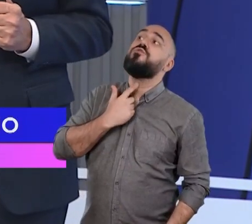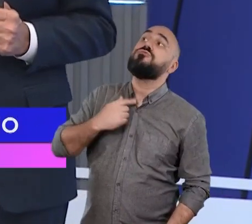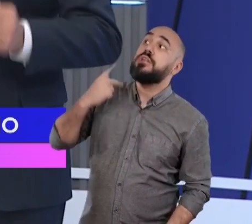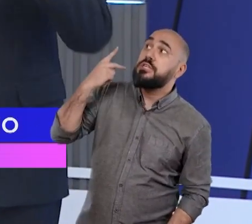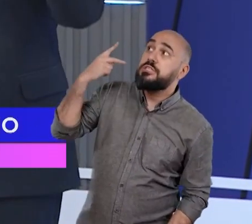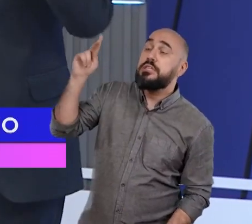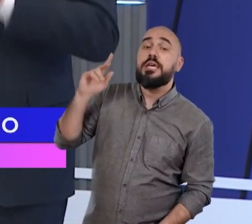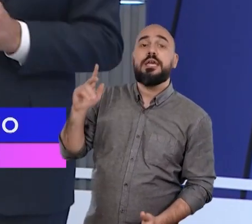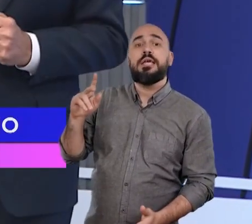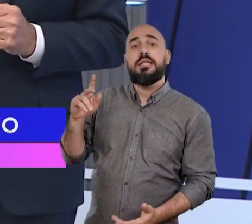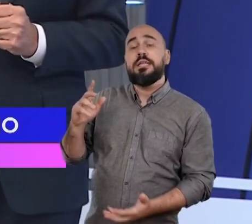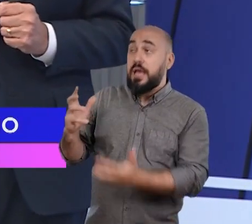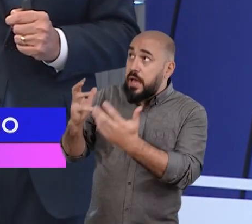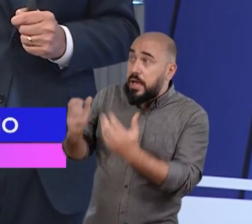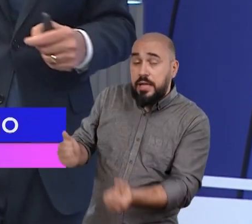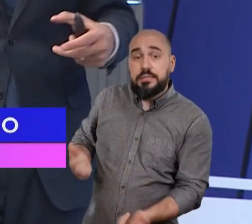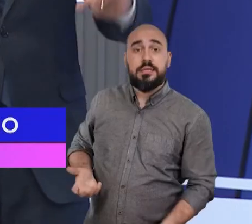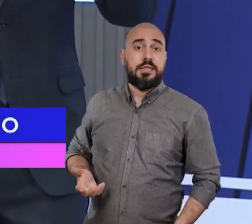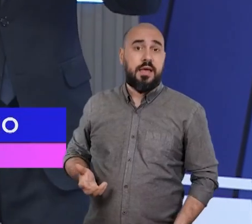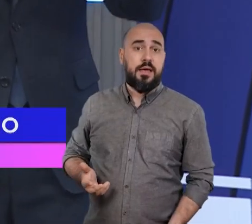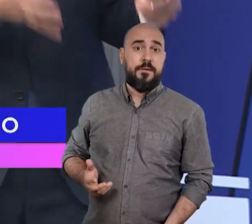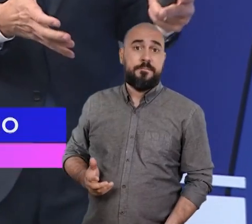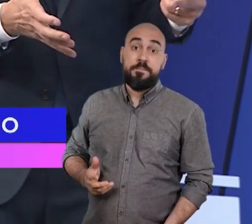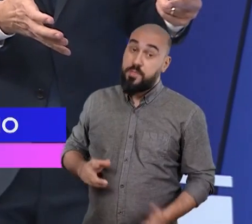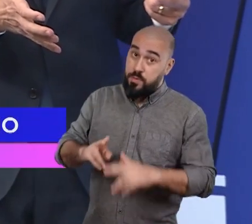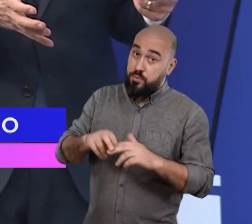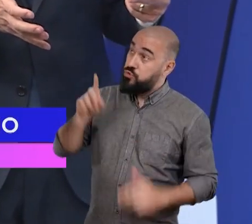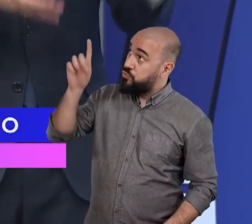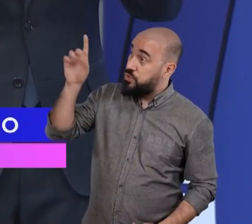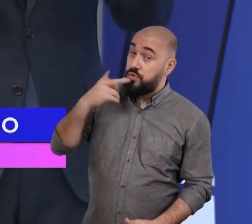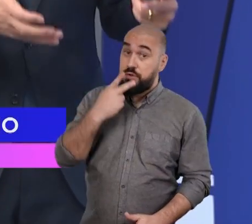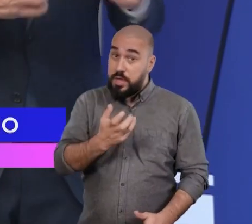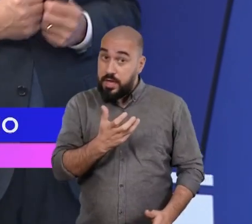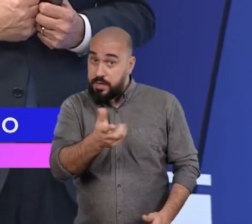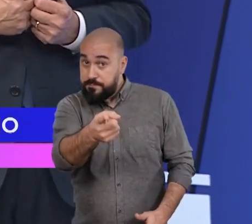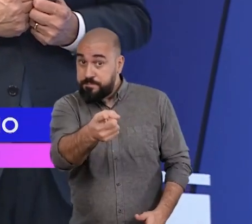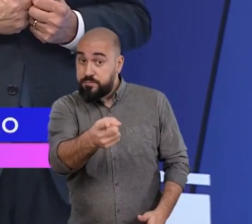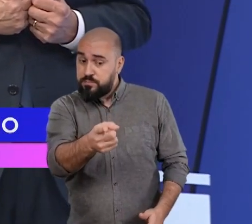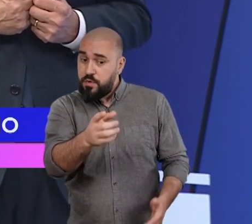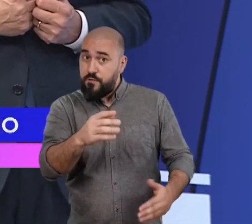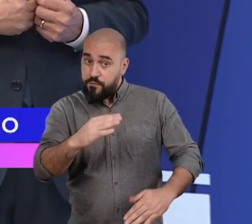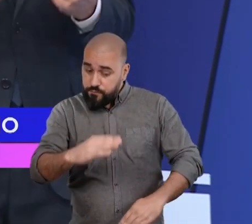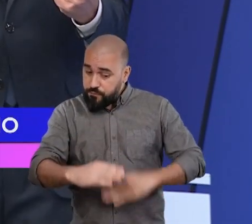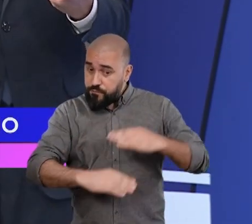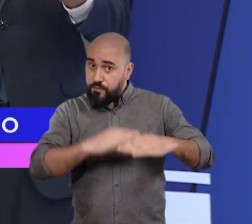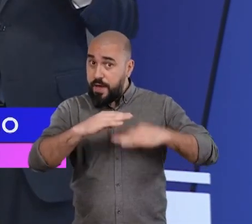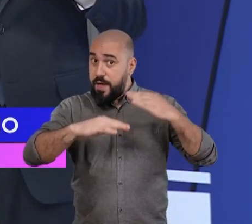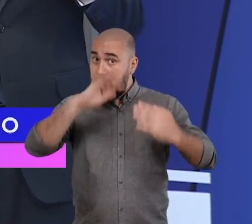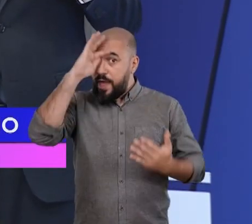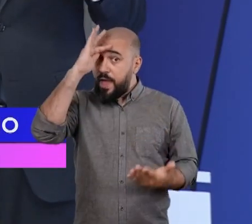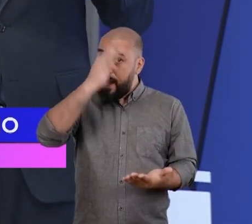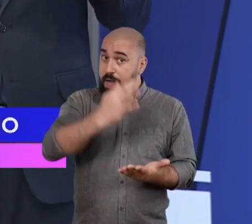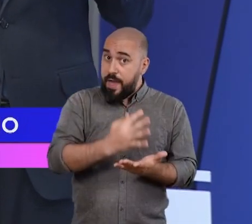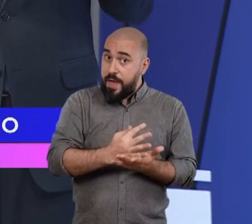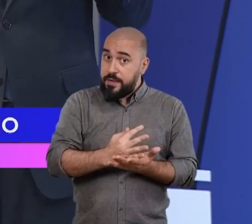dEle. E o que Deus espera para você é: desenvolva a sua fé e confie no Senhor. E quando